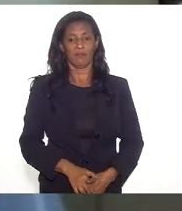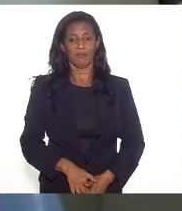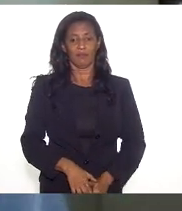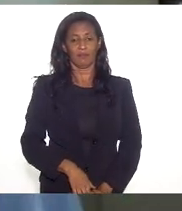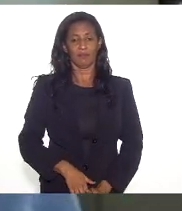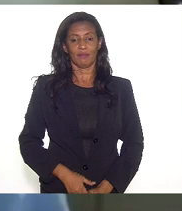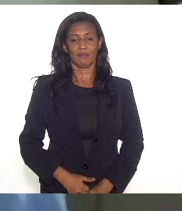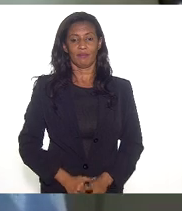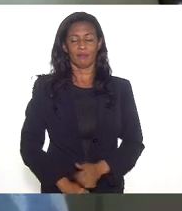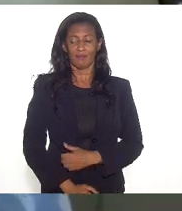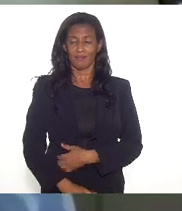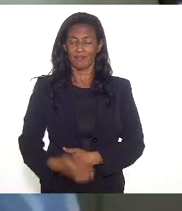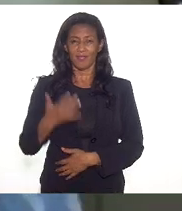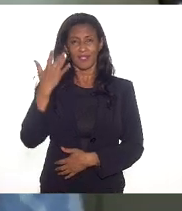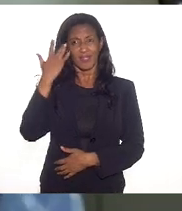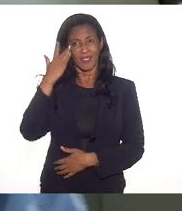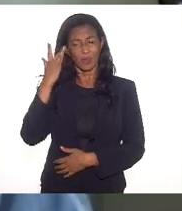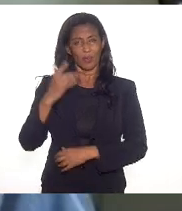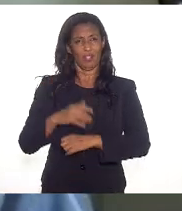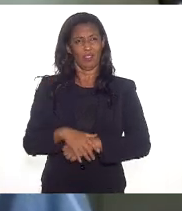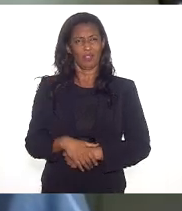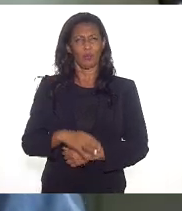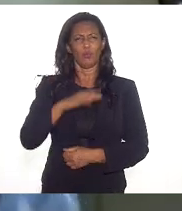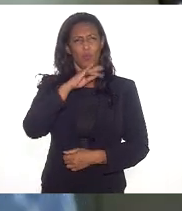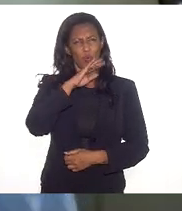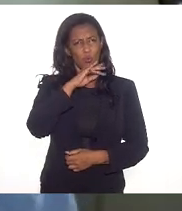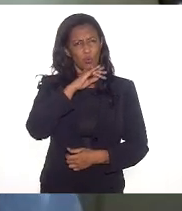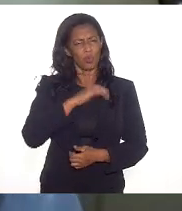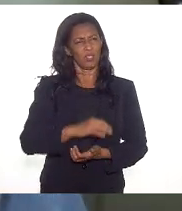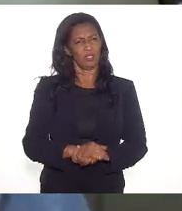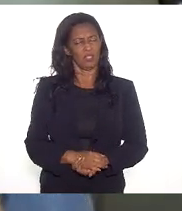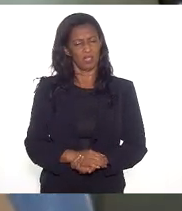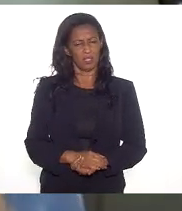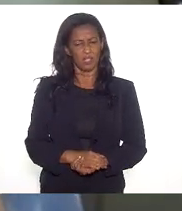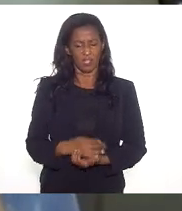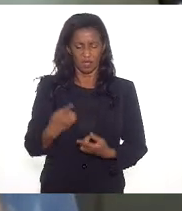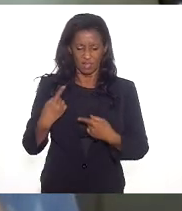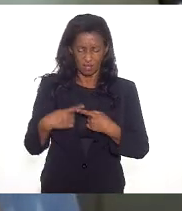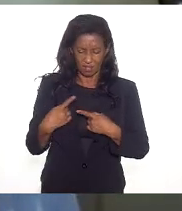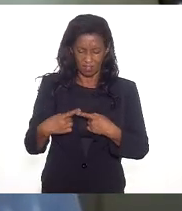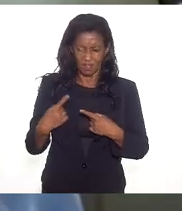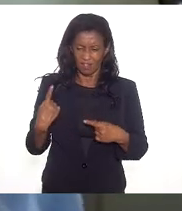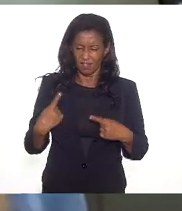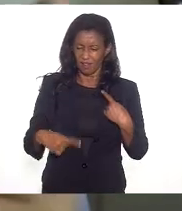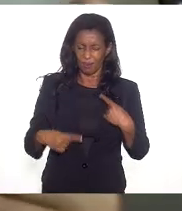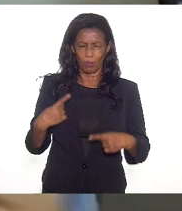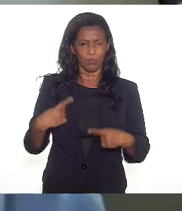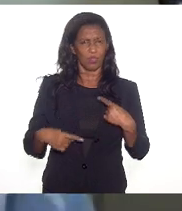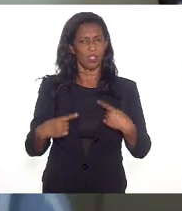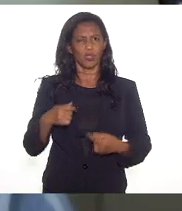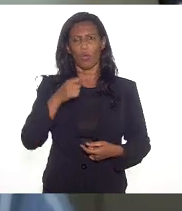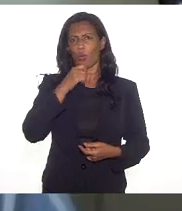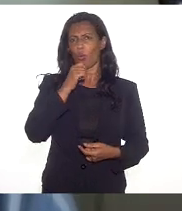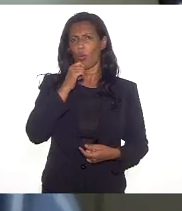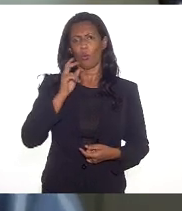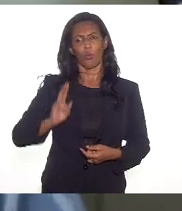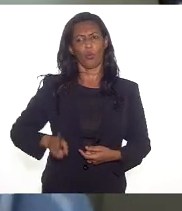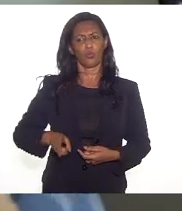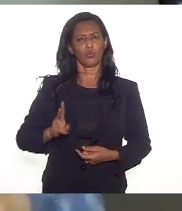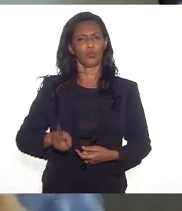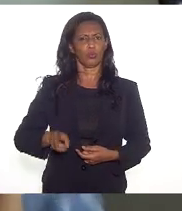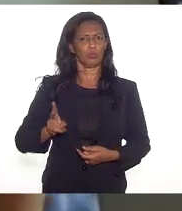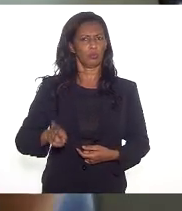E eu acho isso muito ruim, porque a política passa a não ter continuidade.